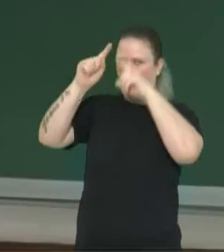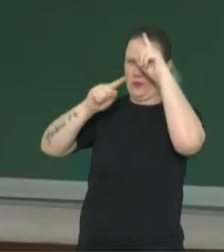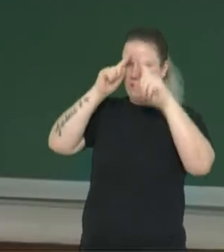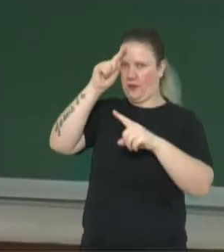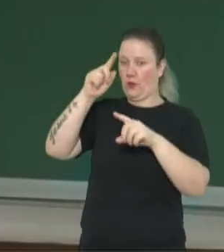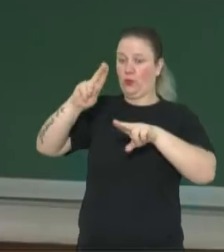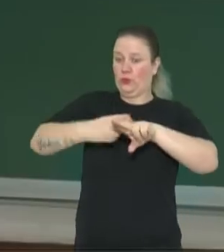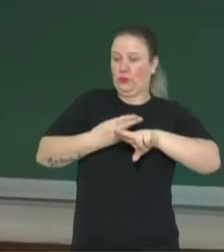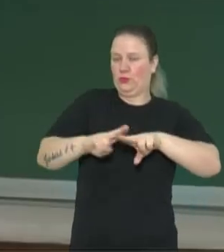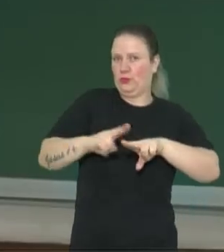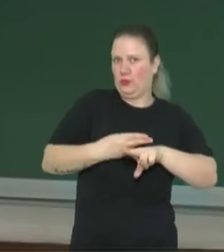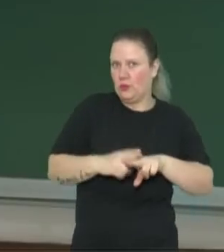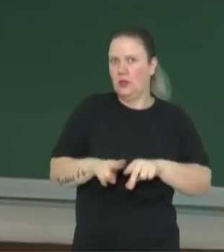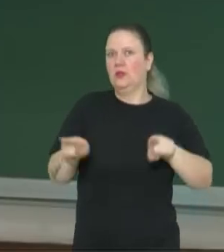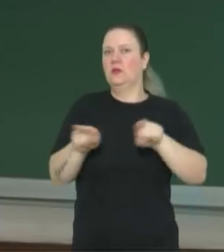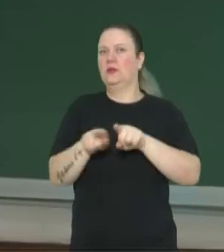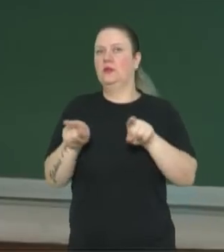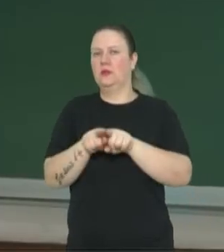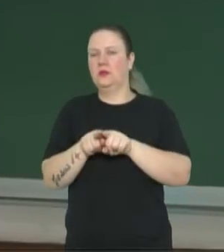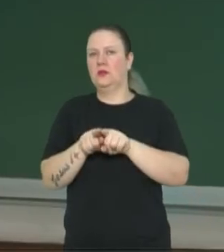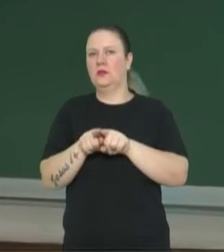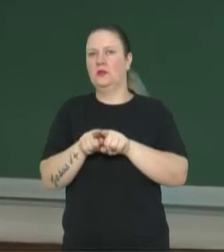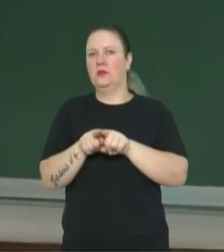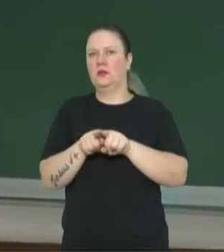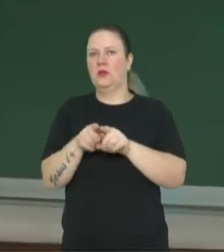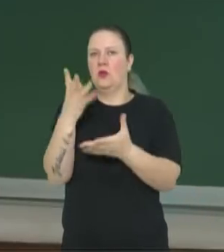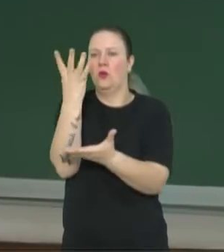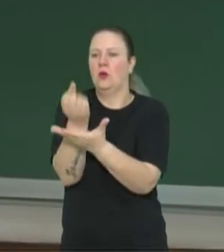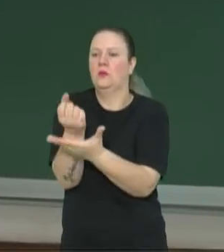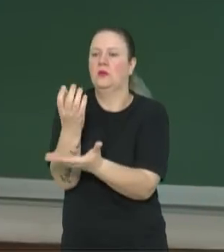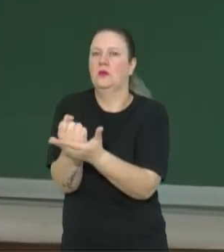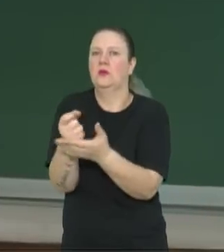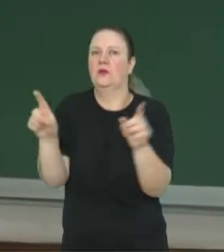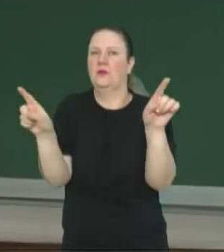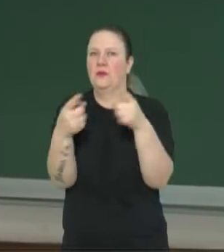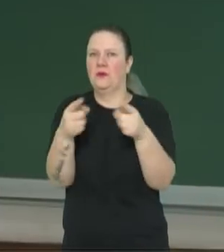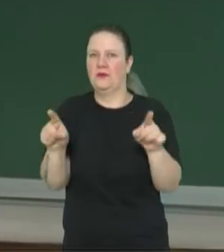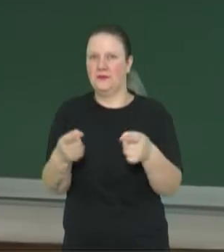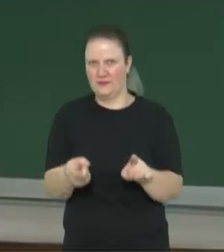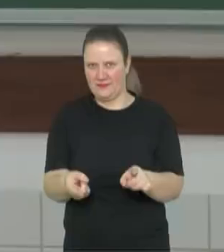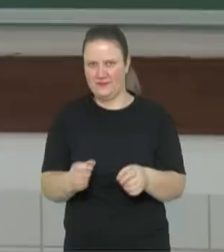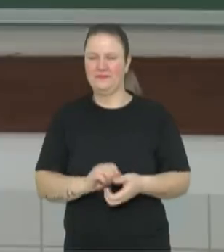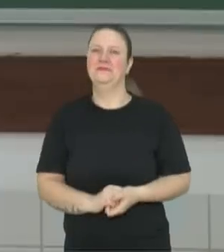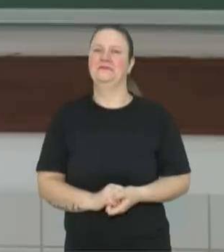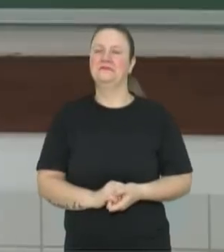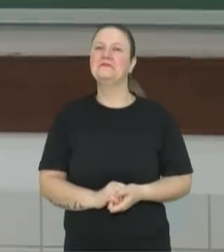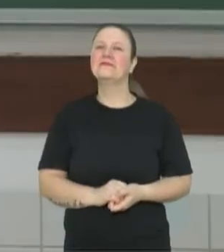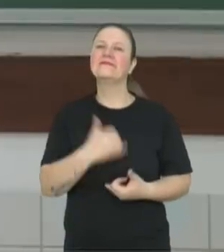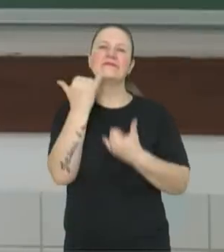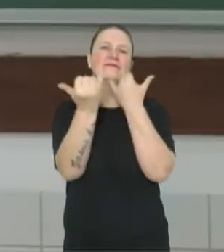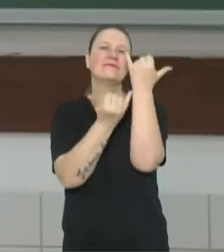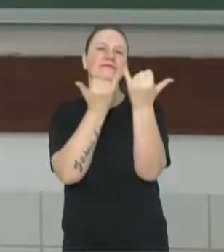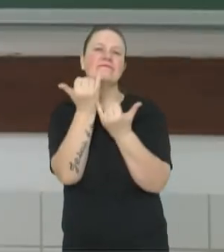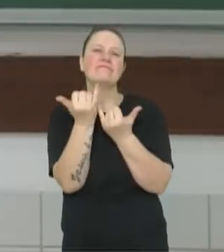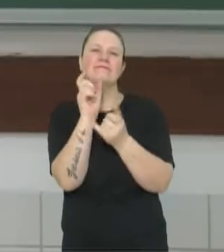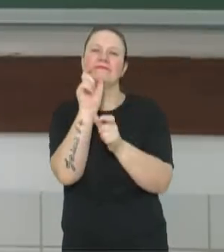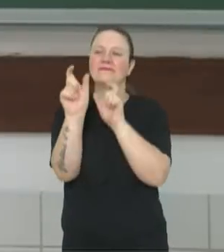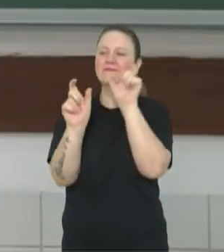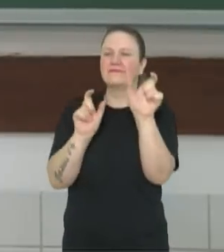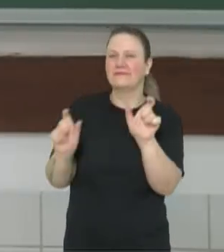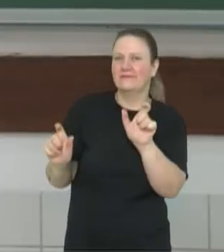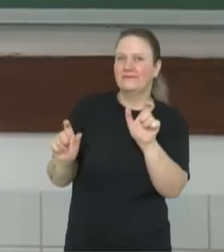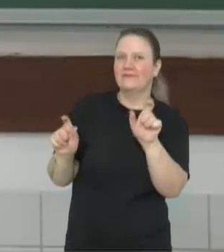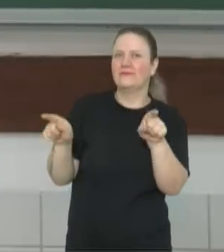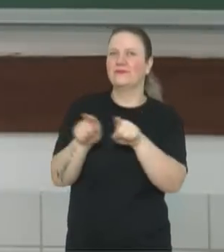aqui. O chocolate com o Spotify, que é um aplicativo de músicas, certo? Então, é muito legal você brincar com as palavras, né?